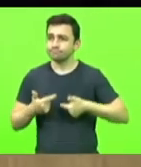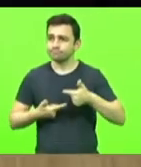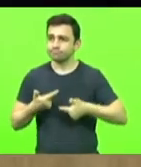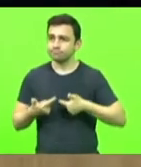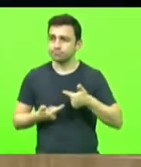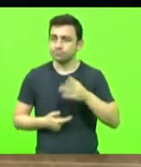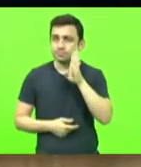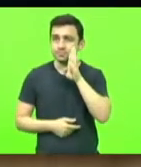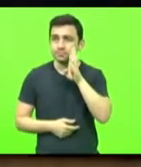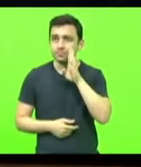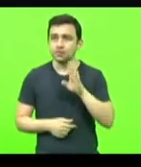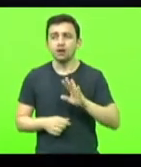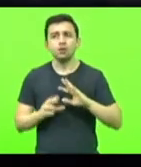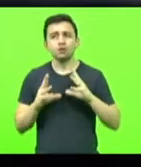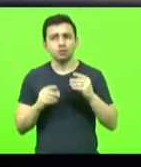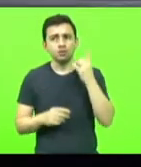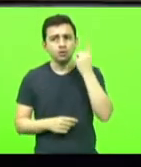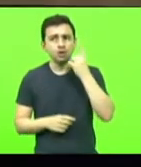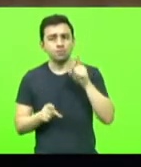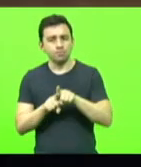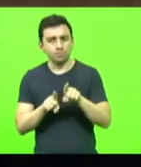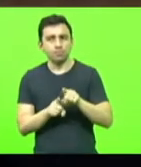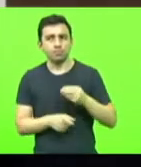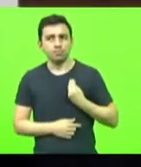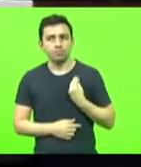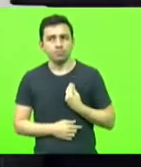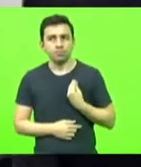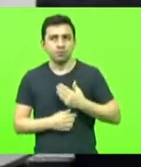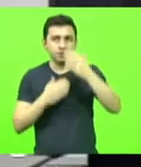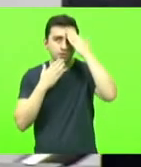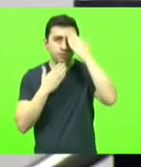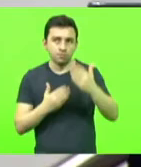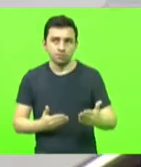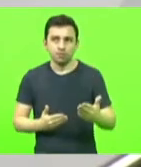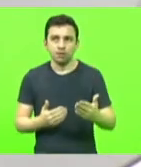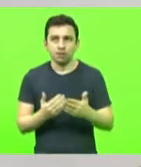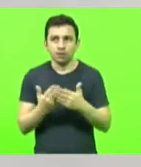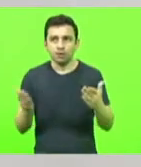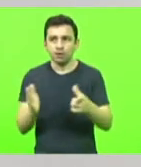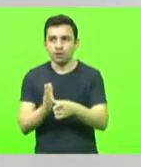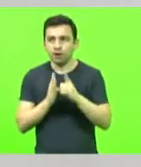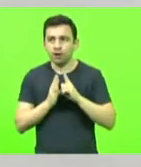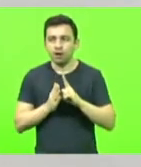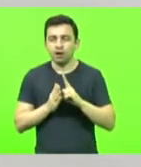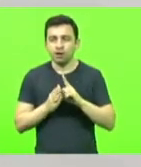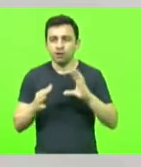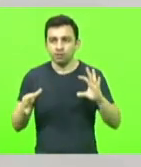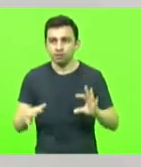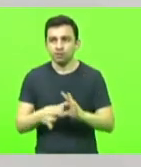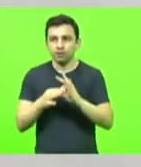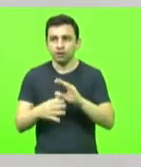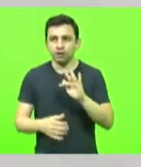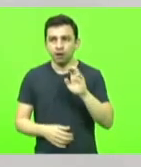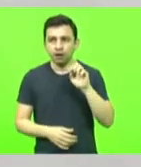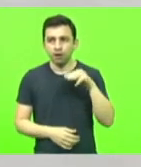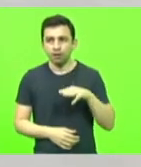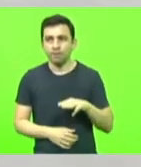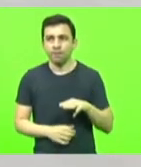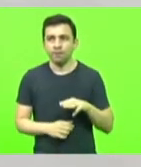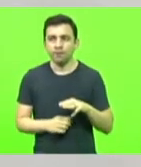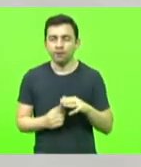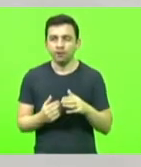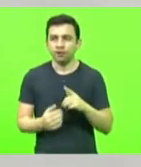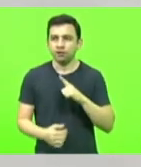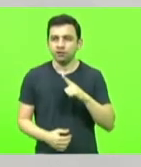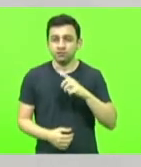a todos os deputados aqui presentes. Agradecer já de antemão a parceria da Assembleia com a FECAM. Nós temos algo